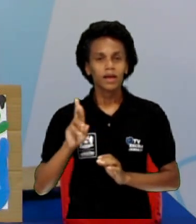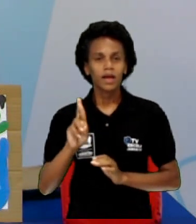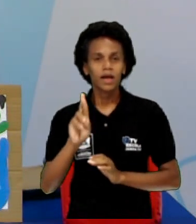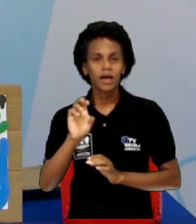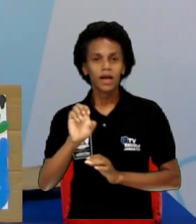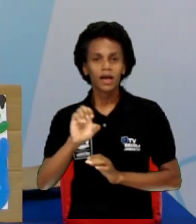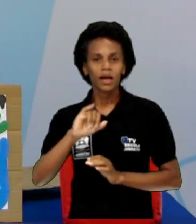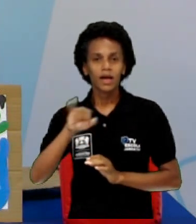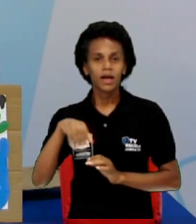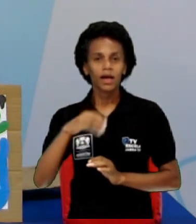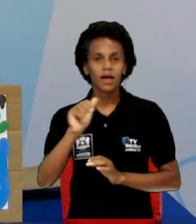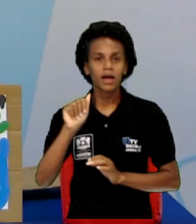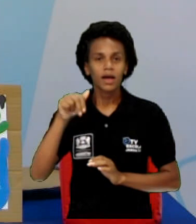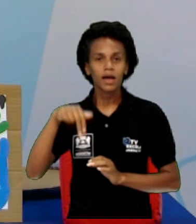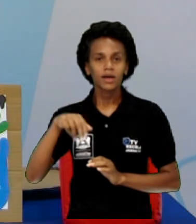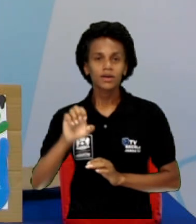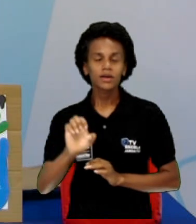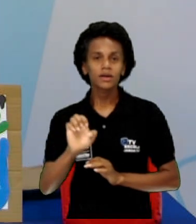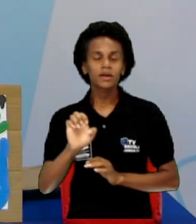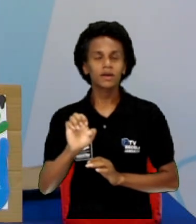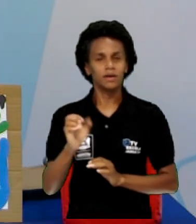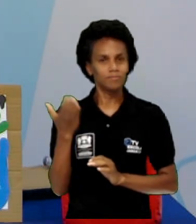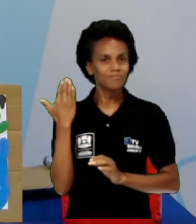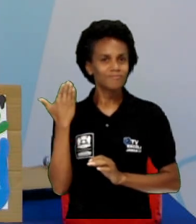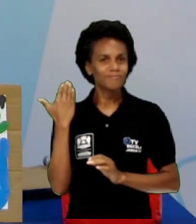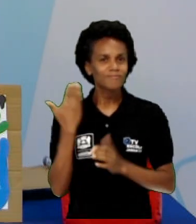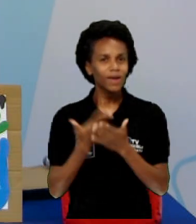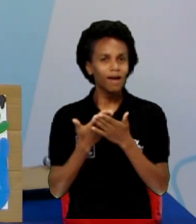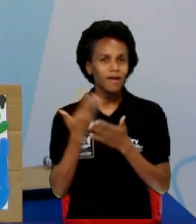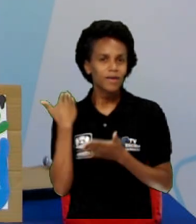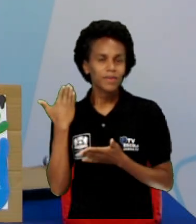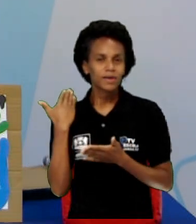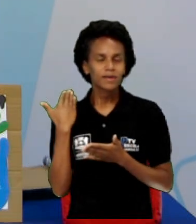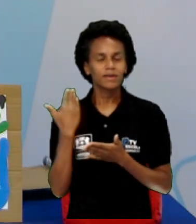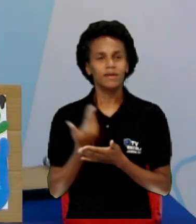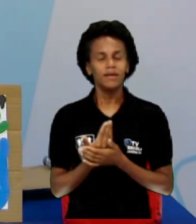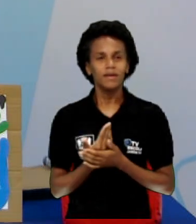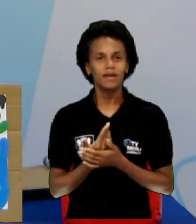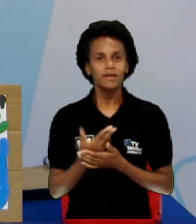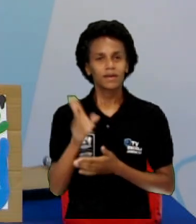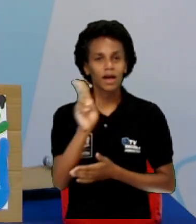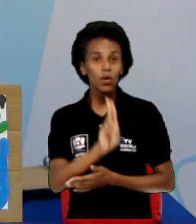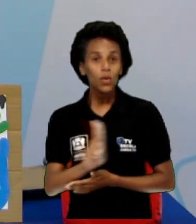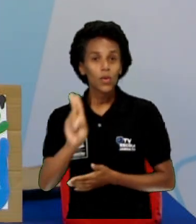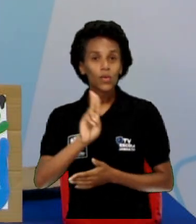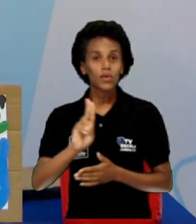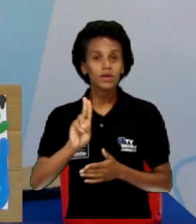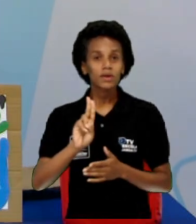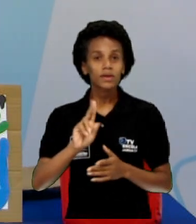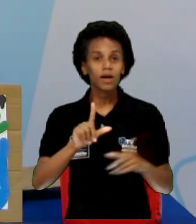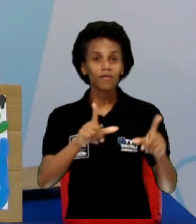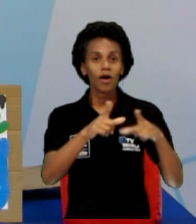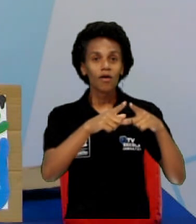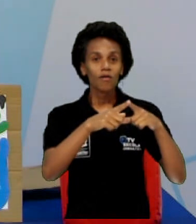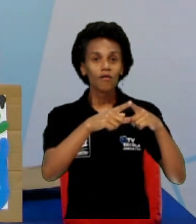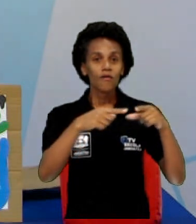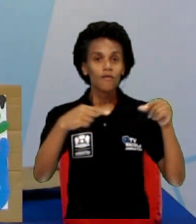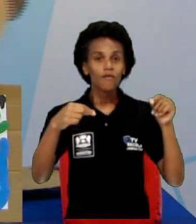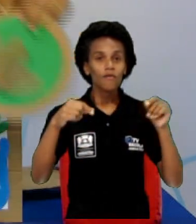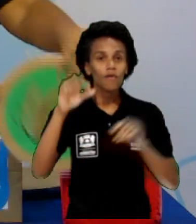com folhas de árvore. Então aqui eu fiz uma borboleta e fiz a minha moldura, para expor